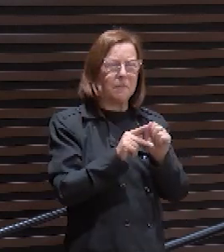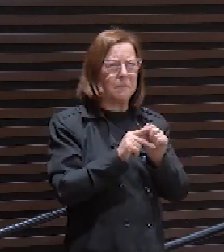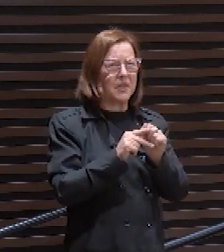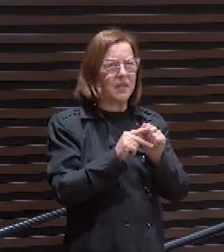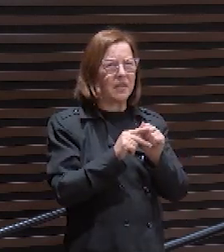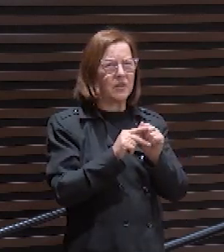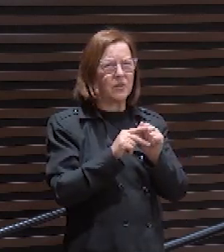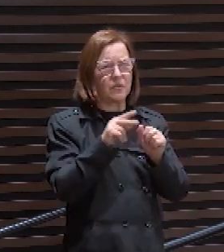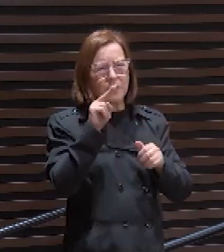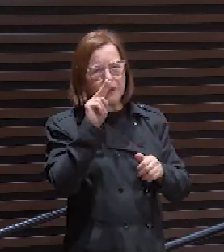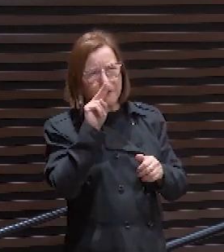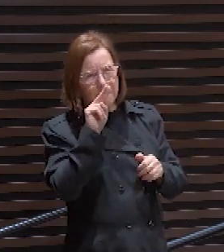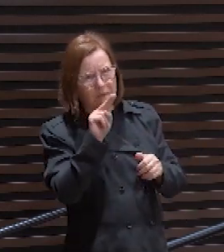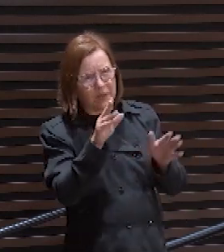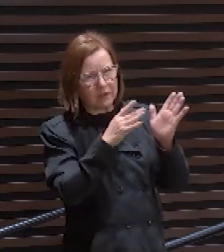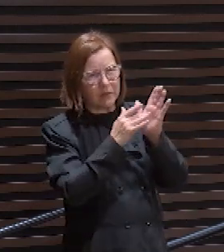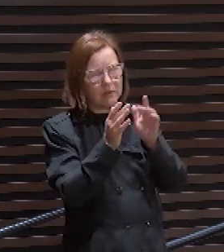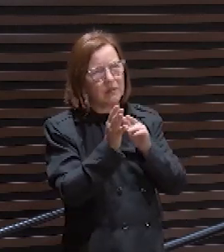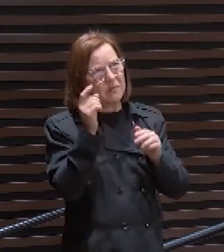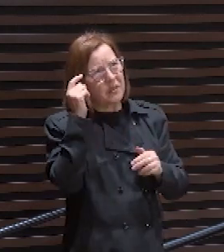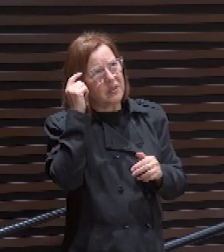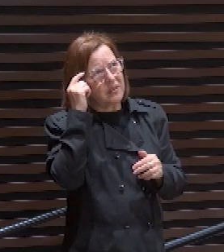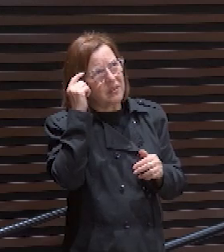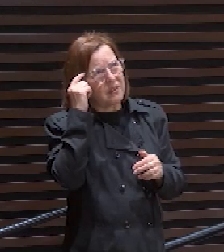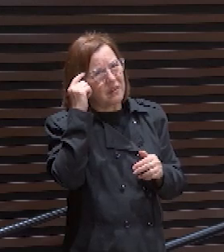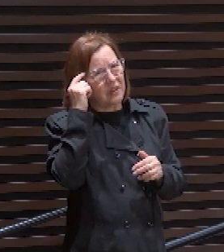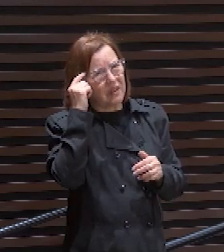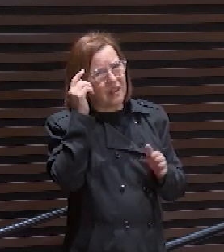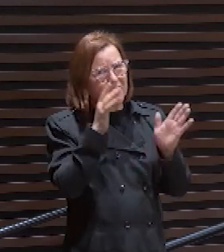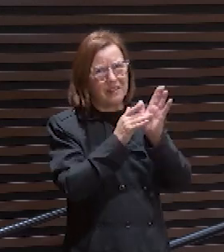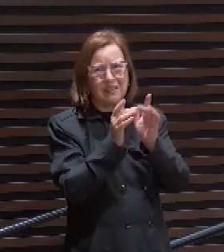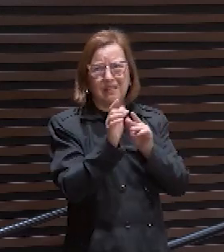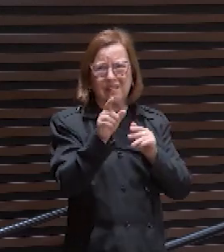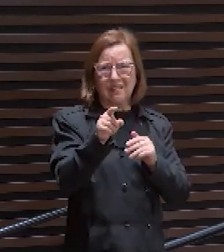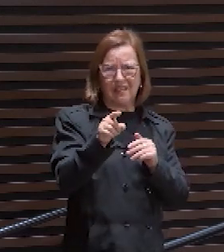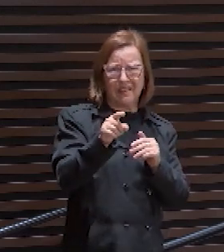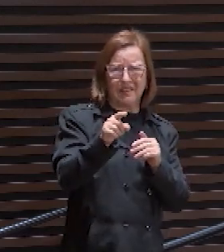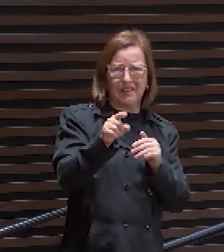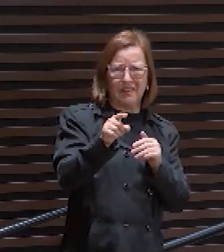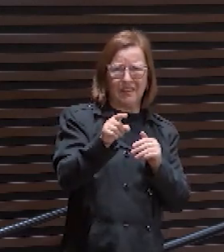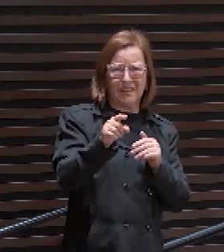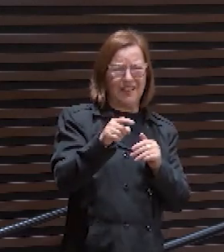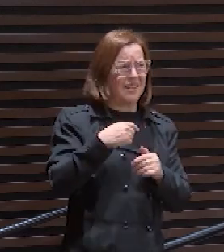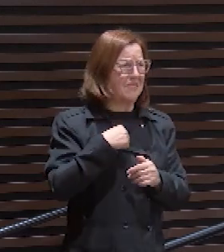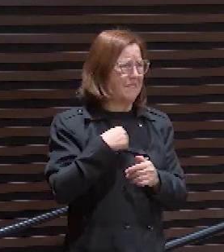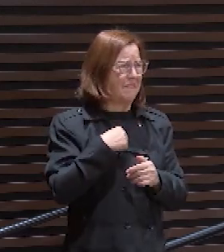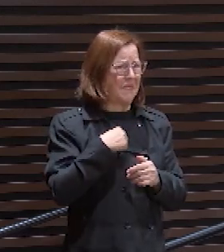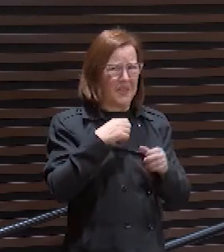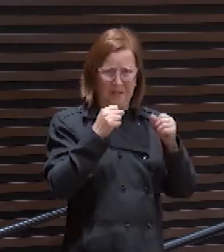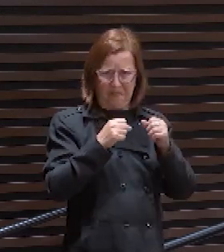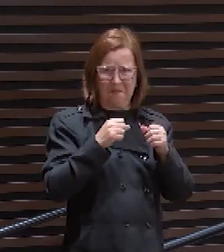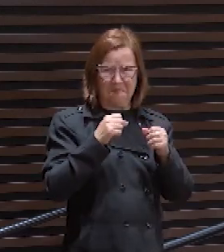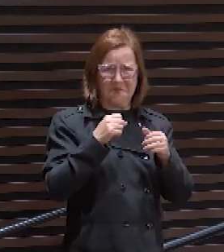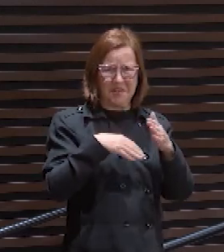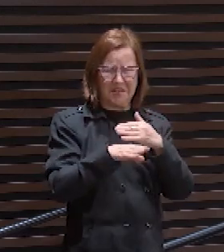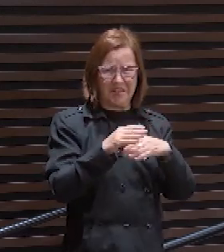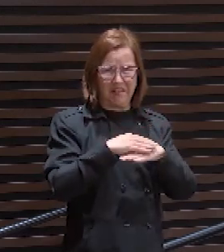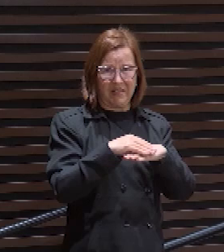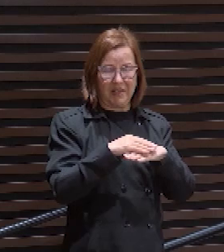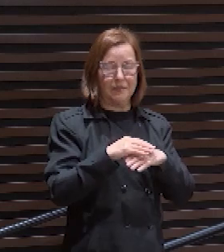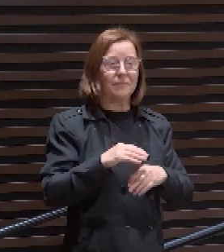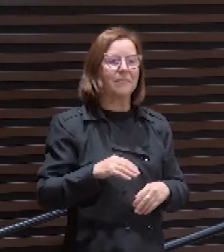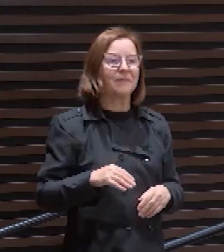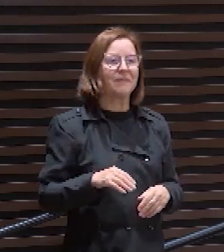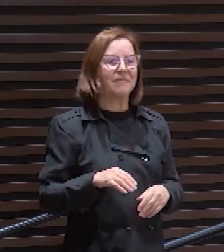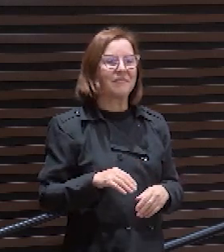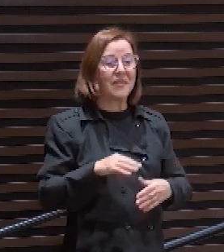vendo a Jesus e pensando: nossa, ele está lá. Será que eu posso lá falar com ele? E o texto fala que